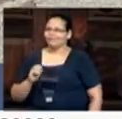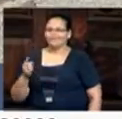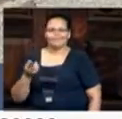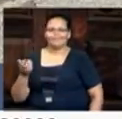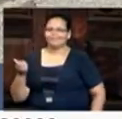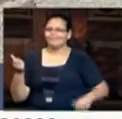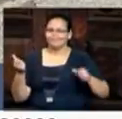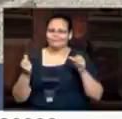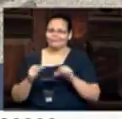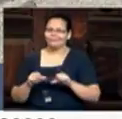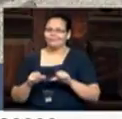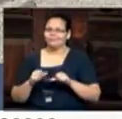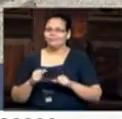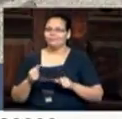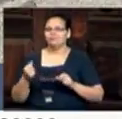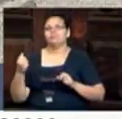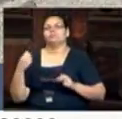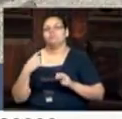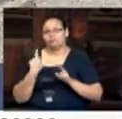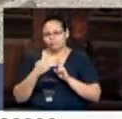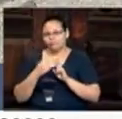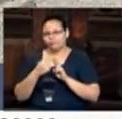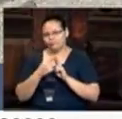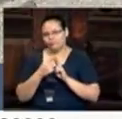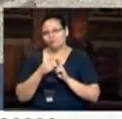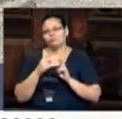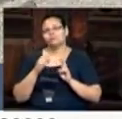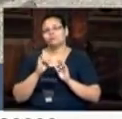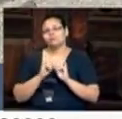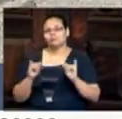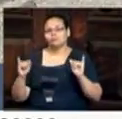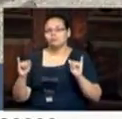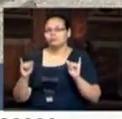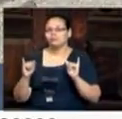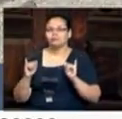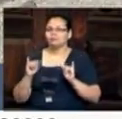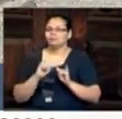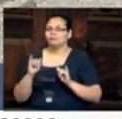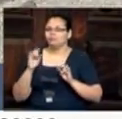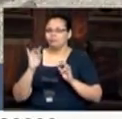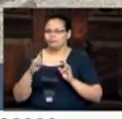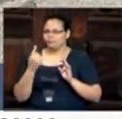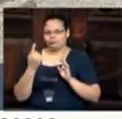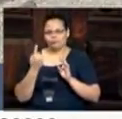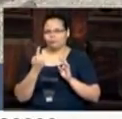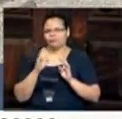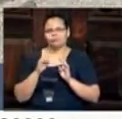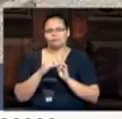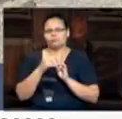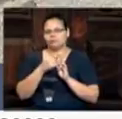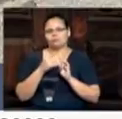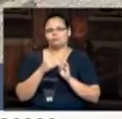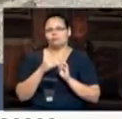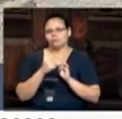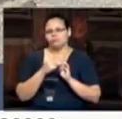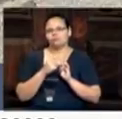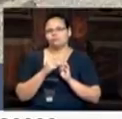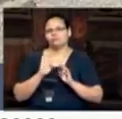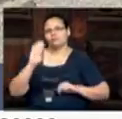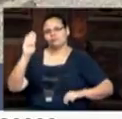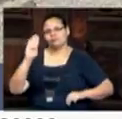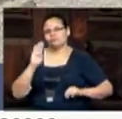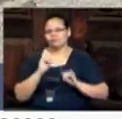deplorável de ambas as campanhas. Não quero aqui só de uma, não. De ambas as campanhas. Nós